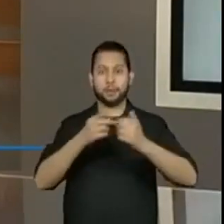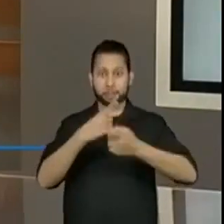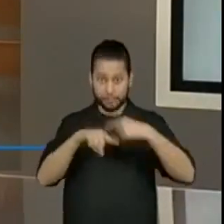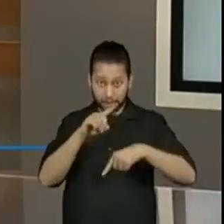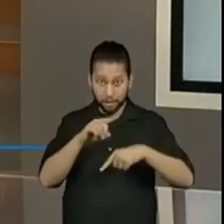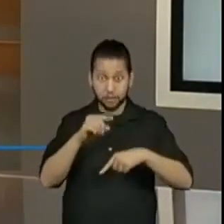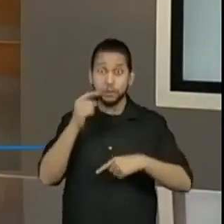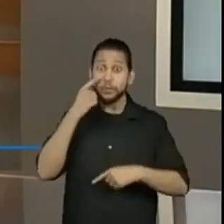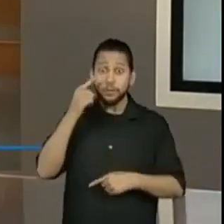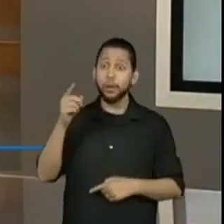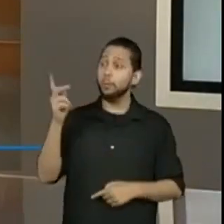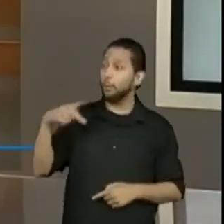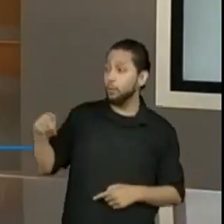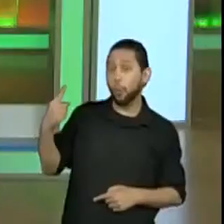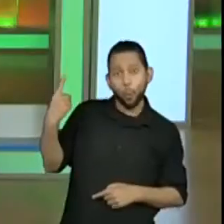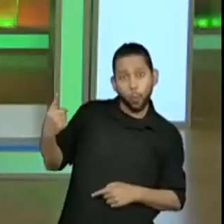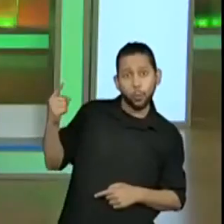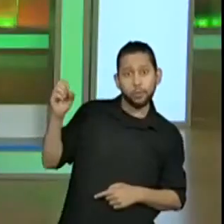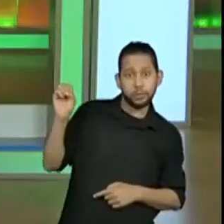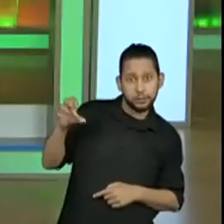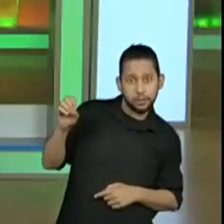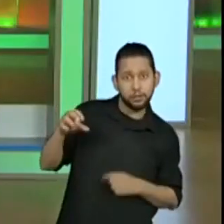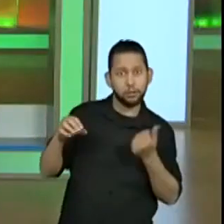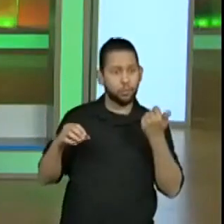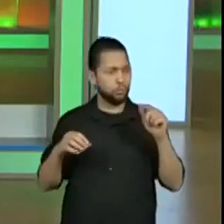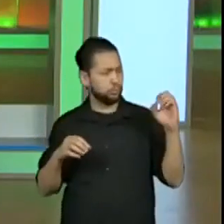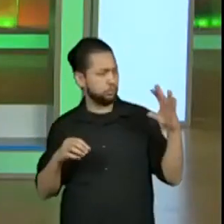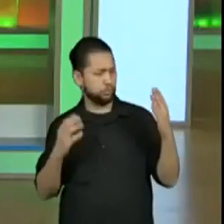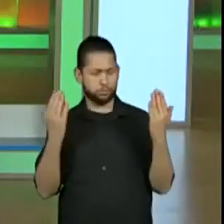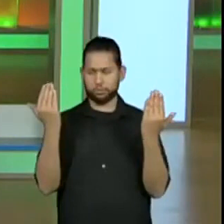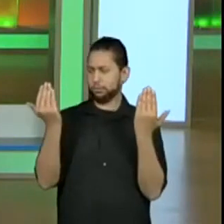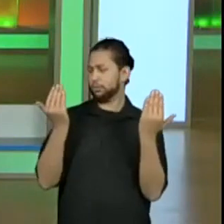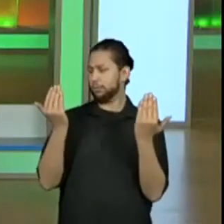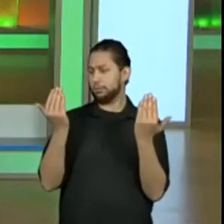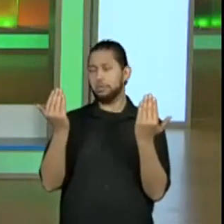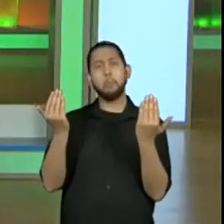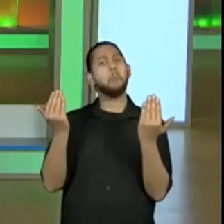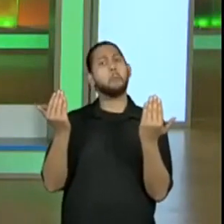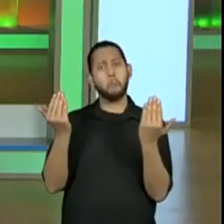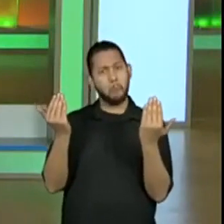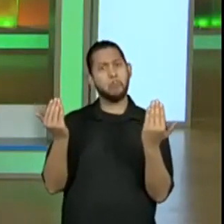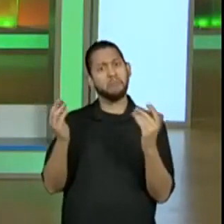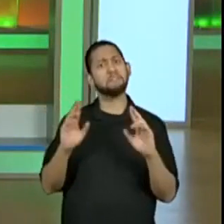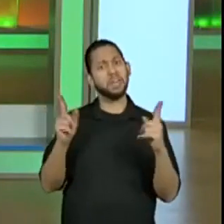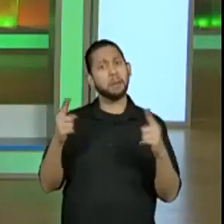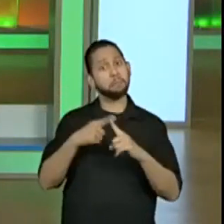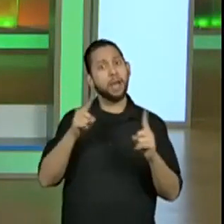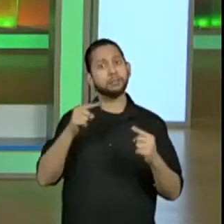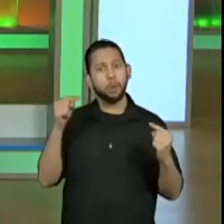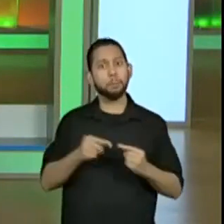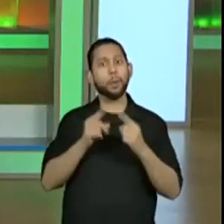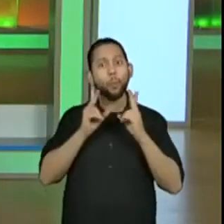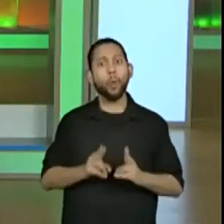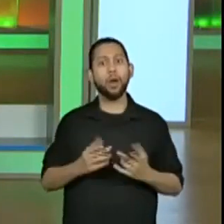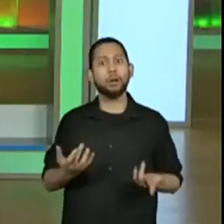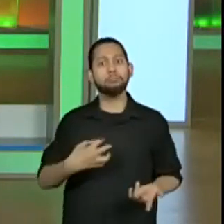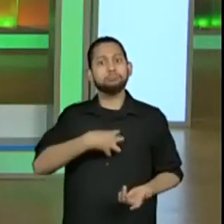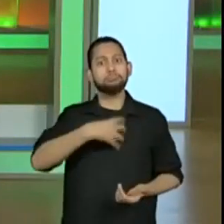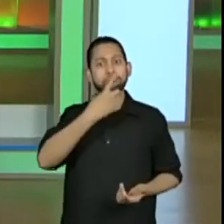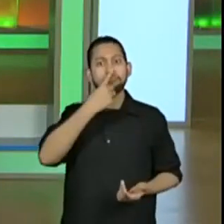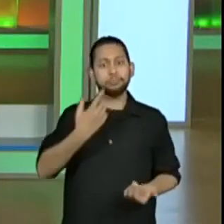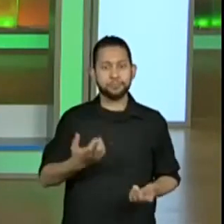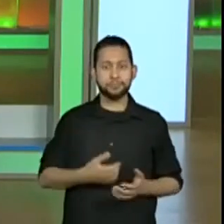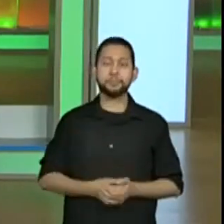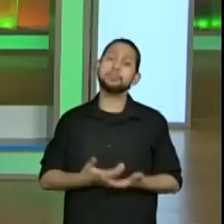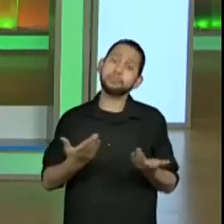a diferença entre os professores, não é, Pro? Verdade, verdade. Isso é importantíssimo, porque a gente consegue tirar várias